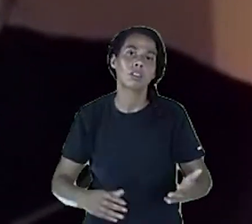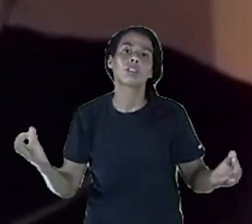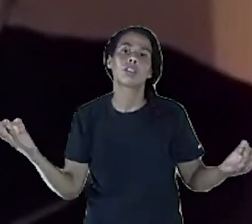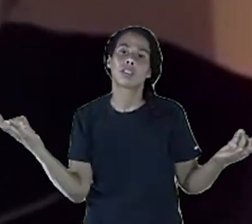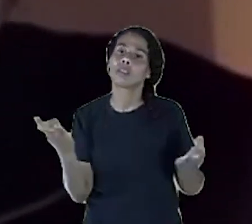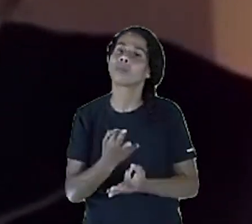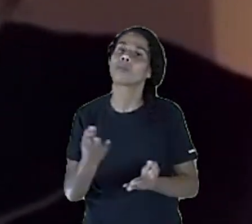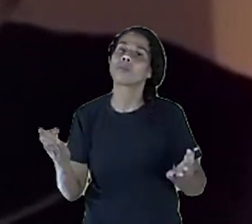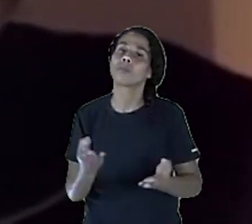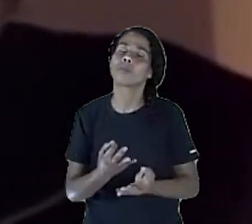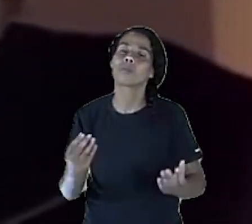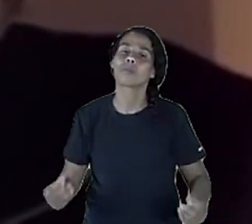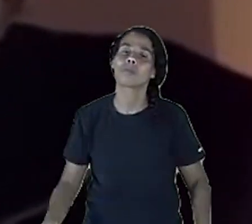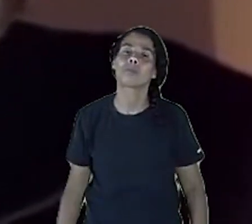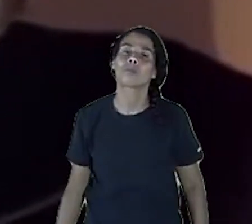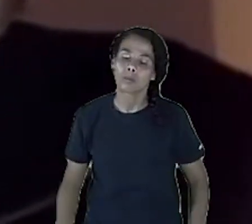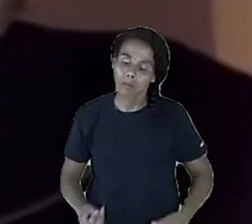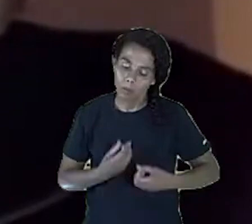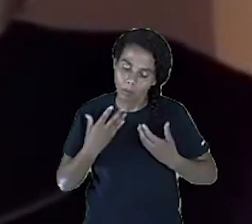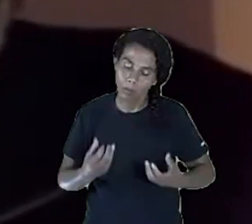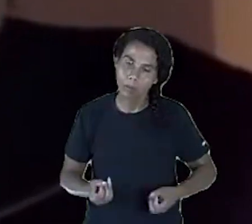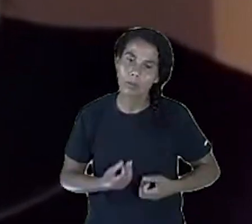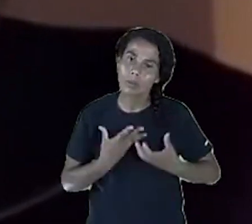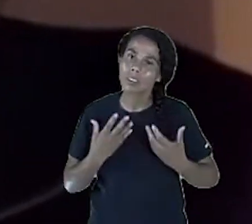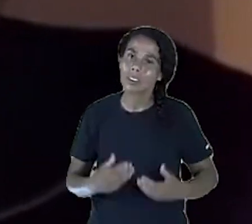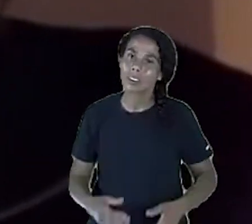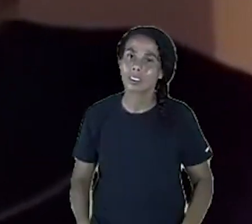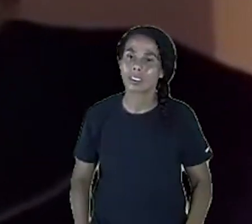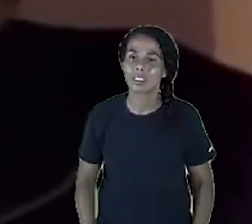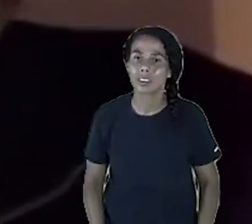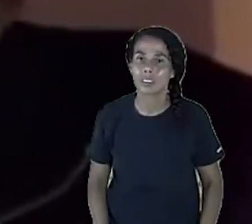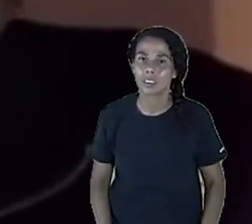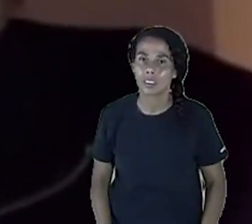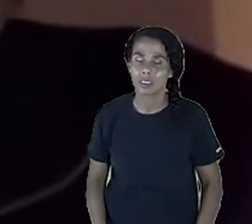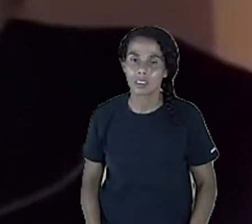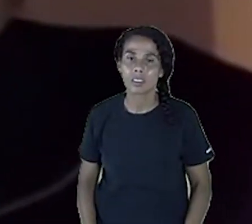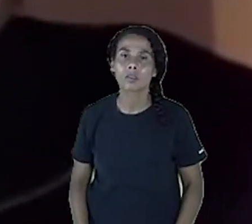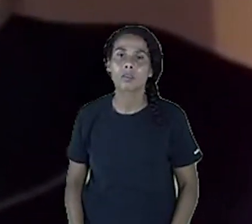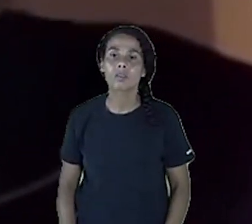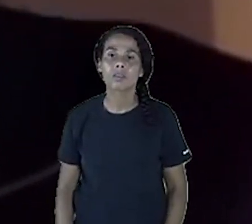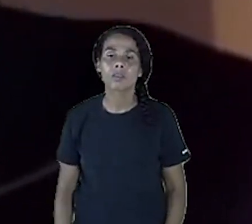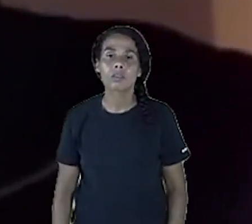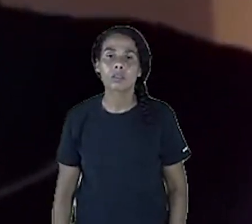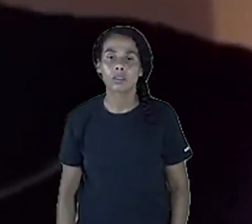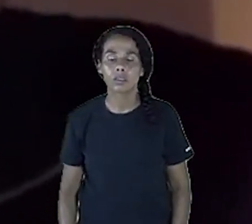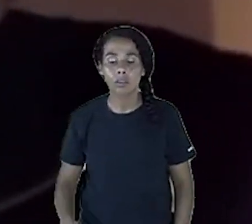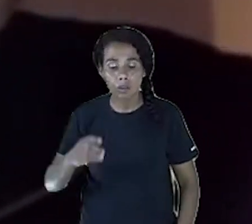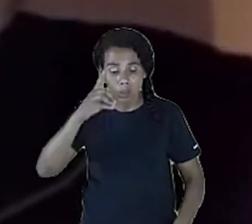da construção. Da isso criação, né? A agonia da criação. A criação.